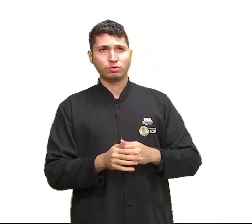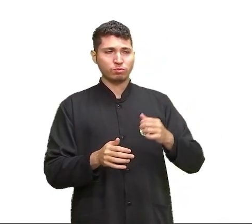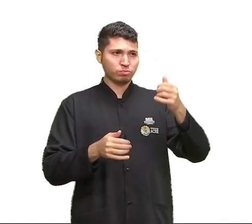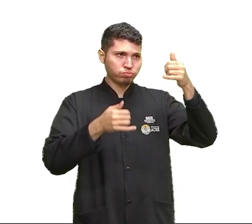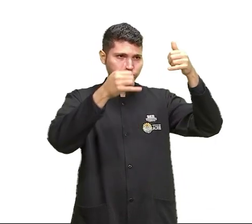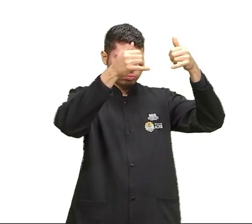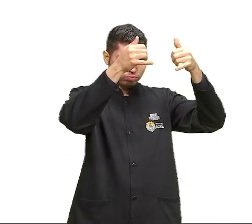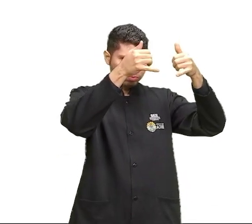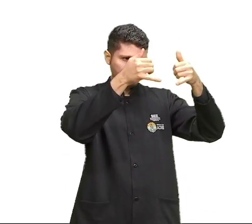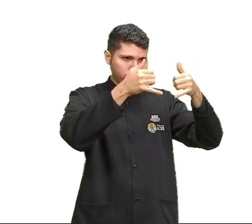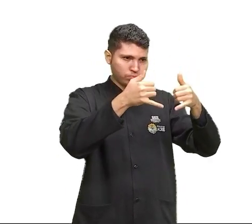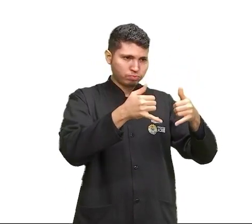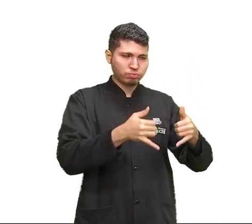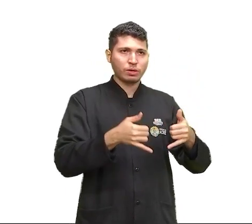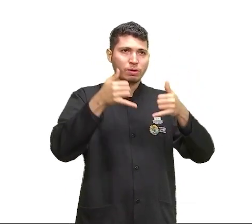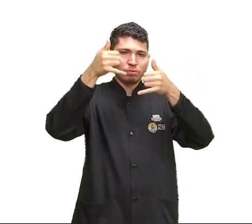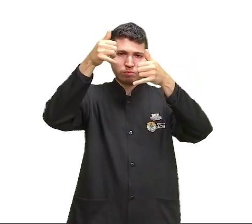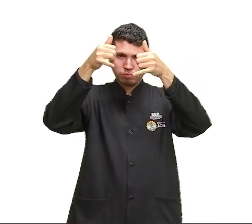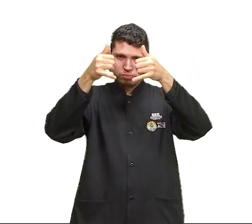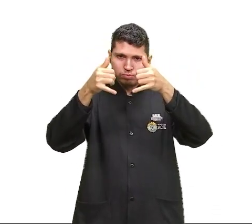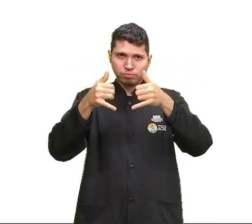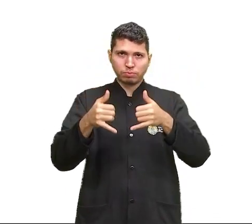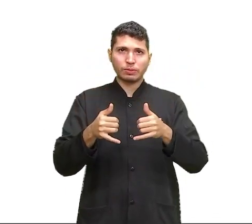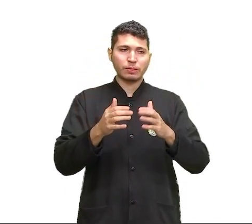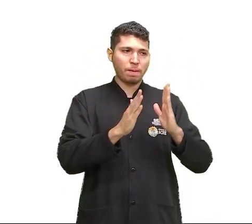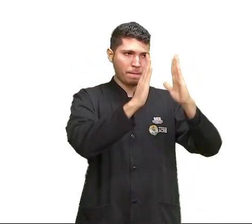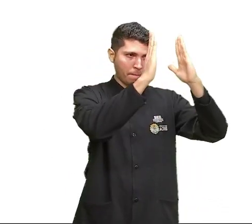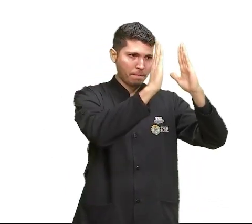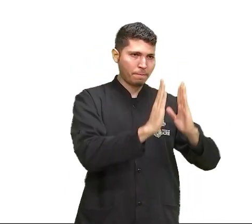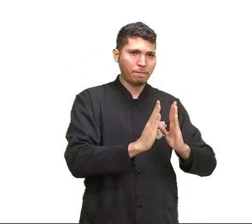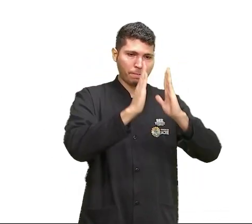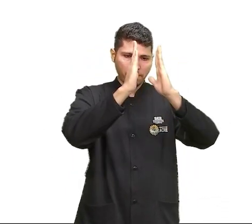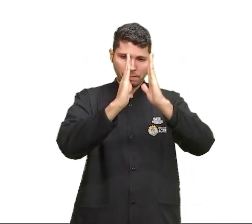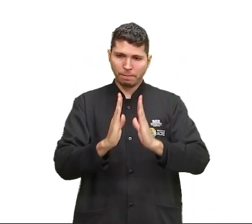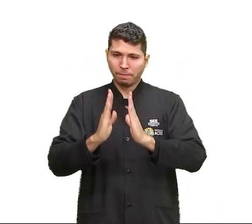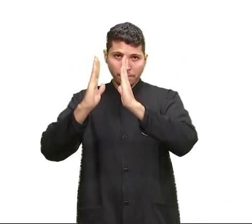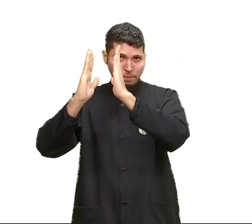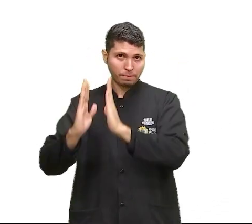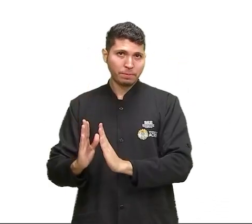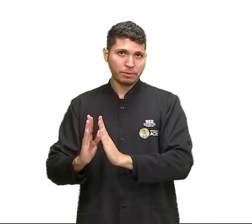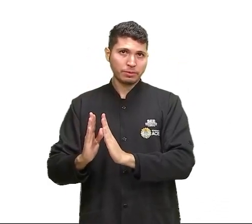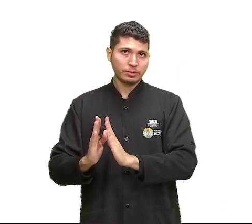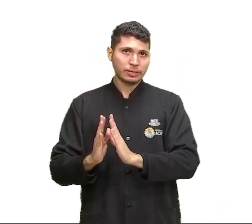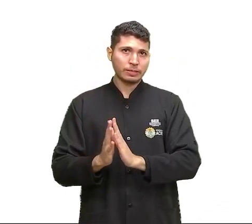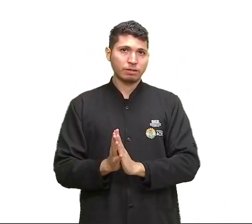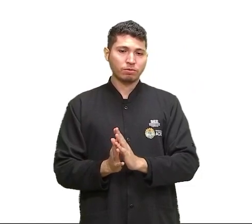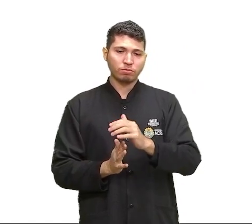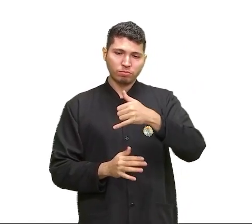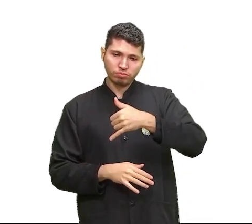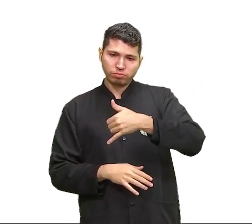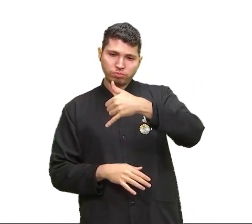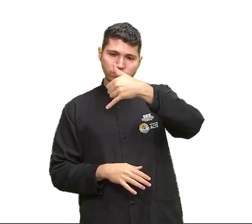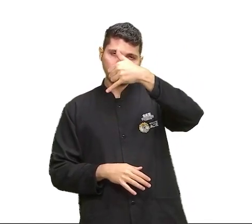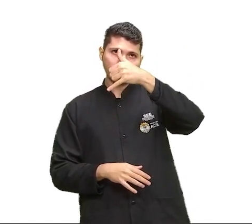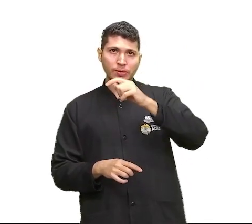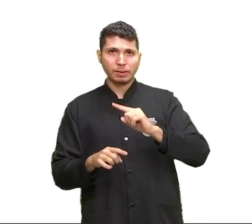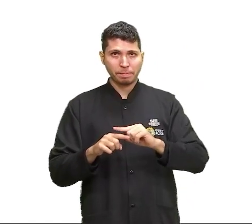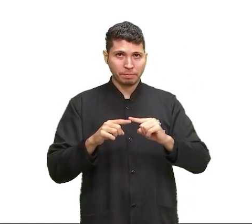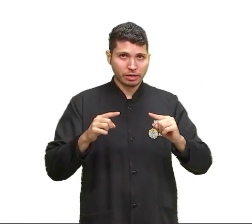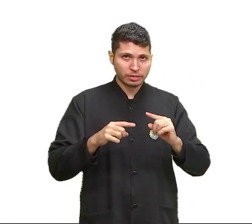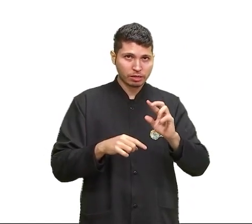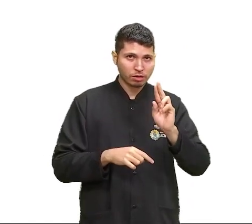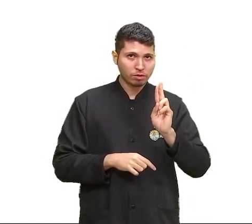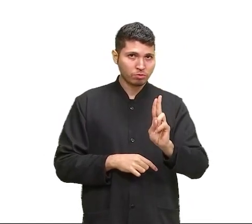estão paralelas umas às outras. Agora, a gente vai ter uma corrente diferente para cada um. Porém, a tensão